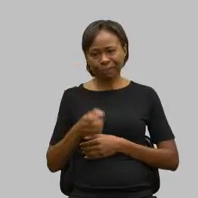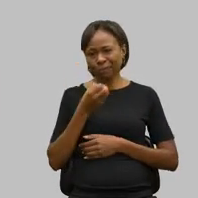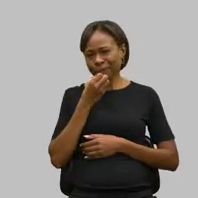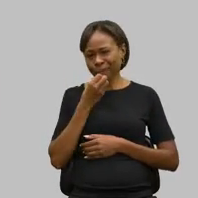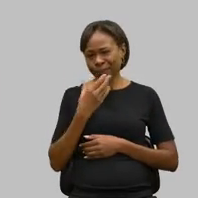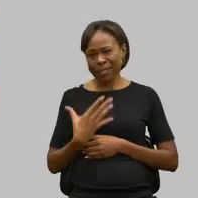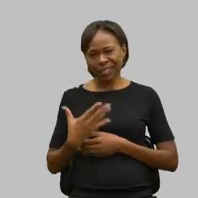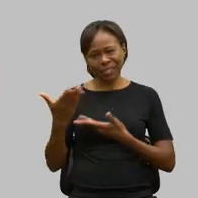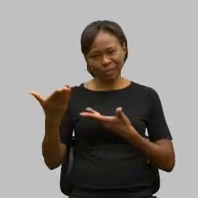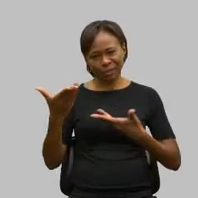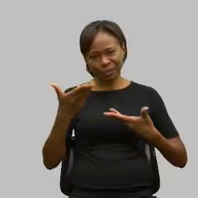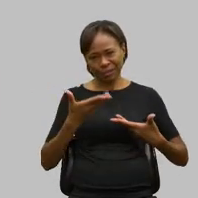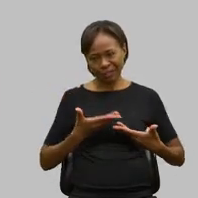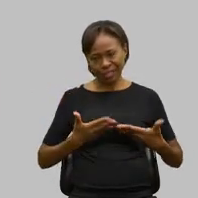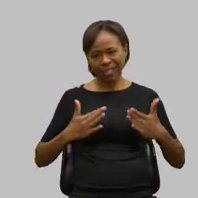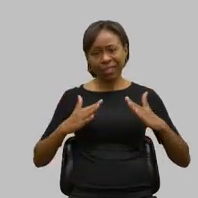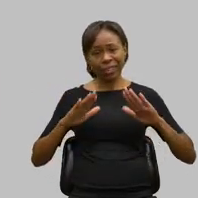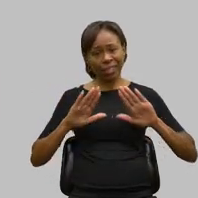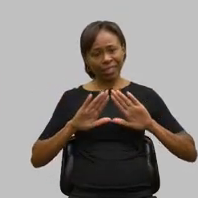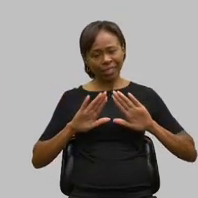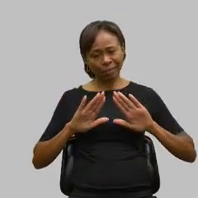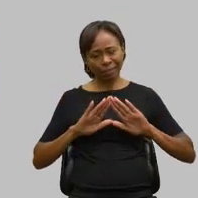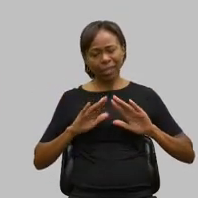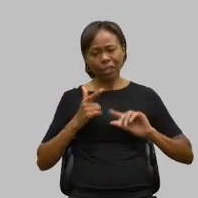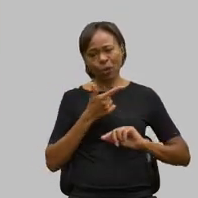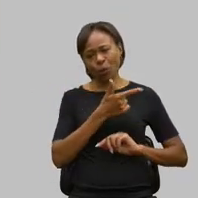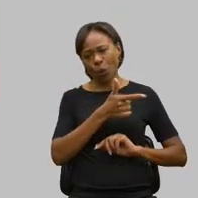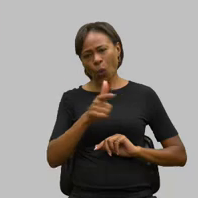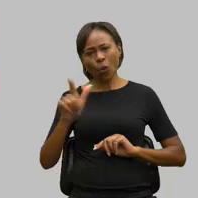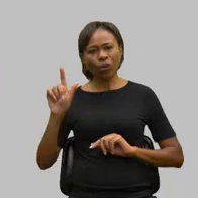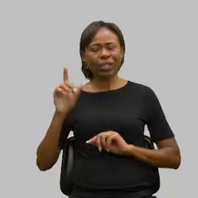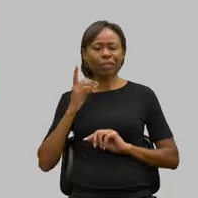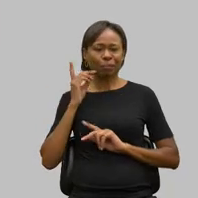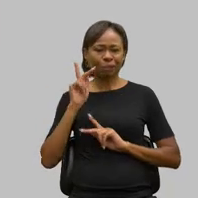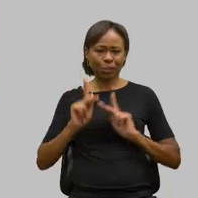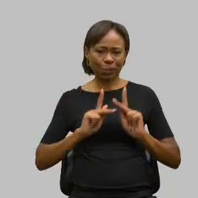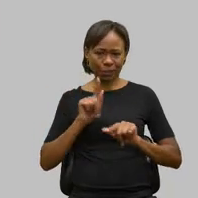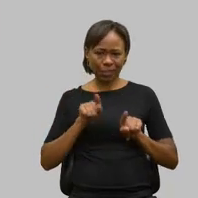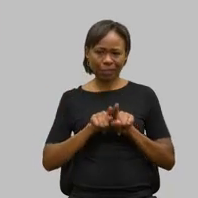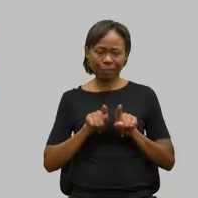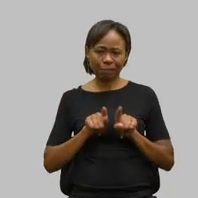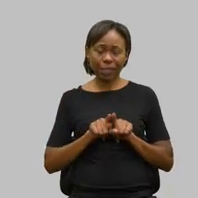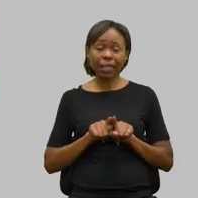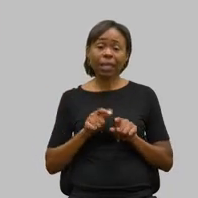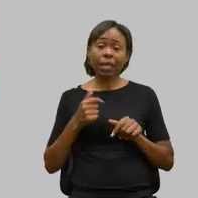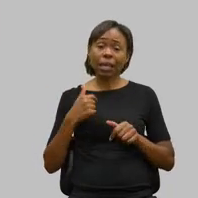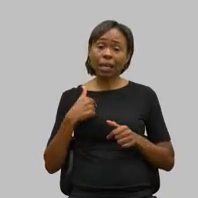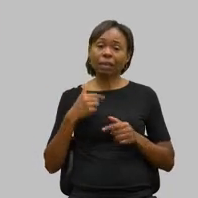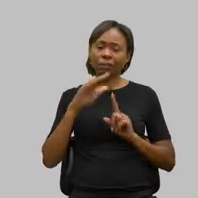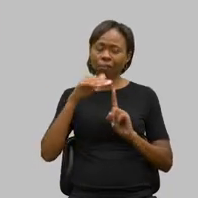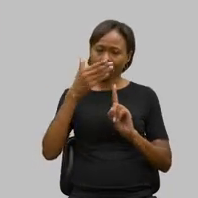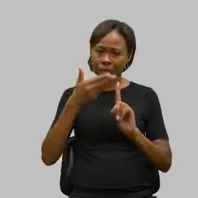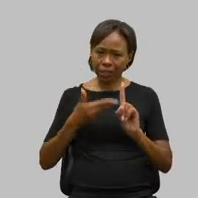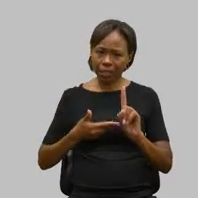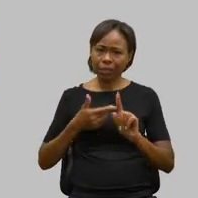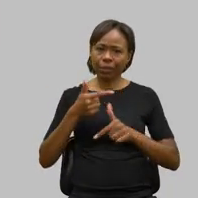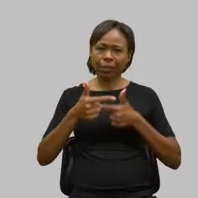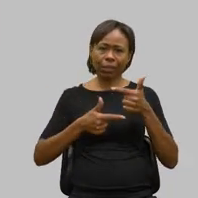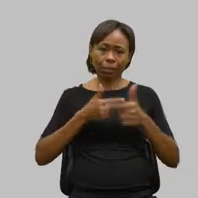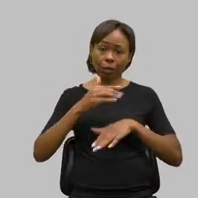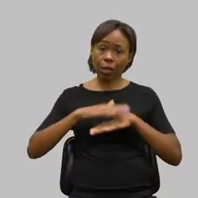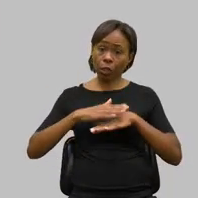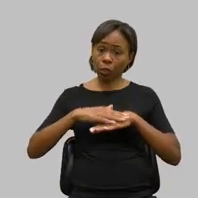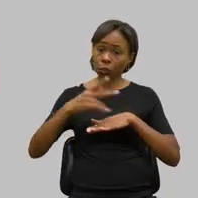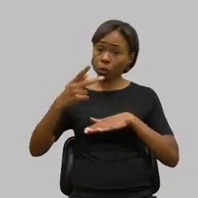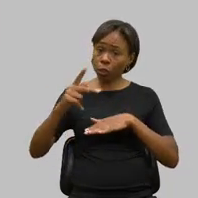Povo, assim como os demais colegas. Eu quero aqui render também as minhas homenagens ao trabalho que você, a